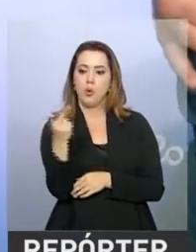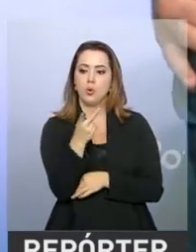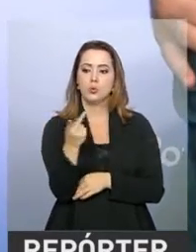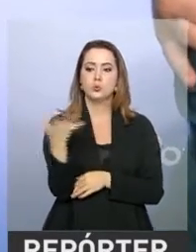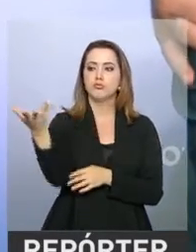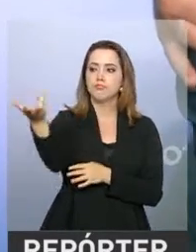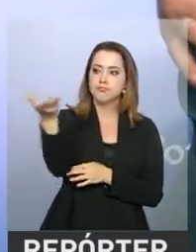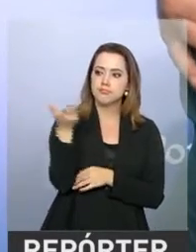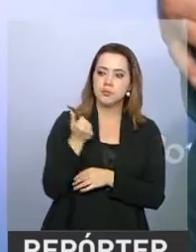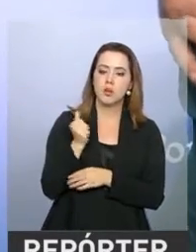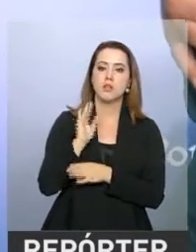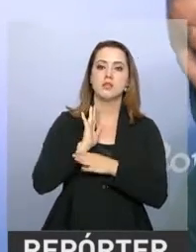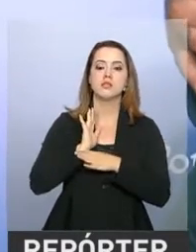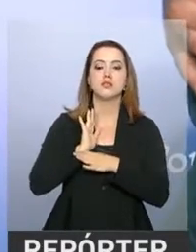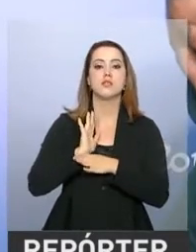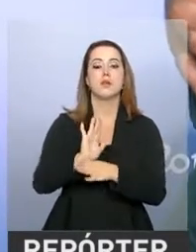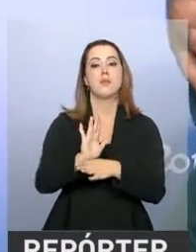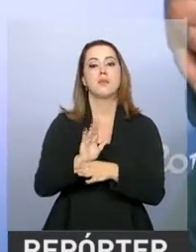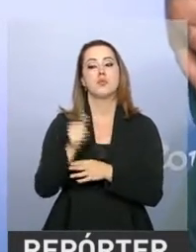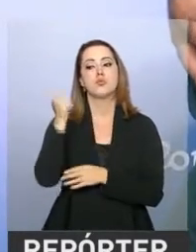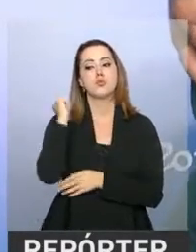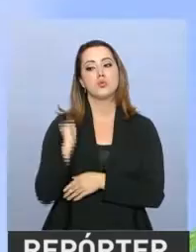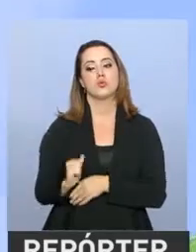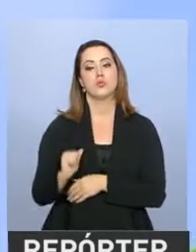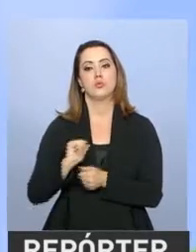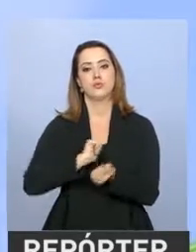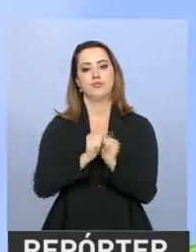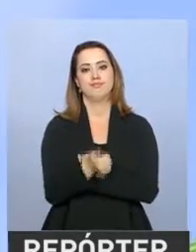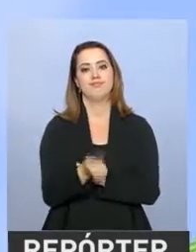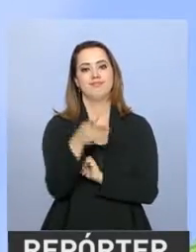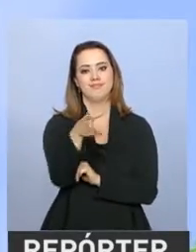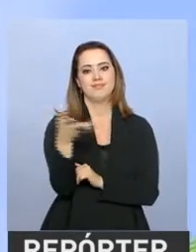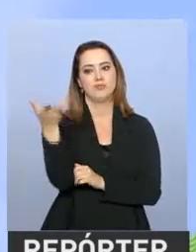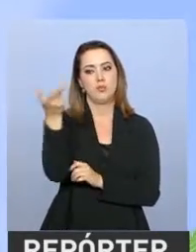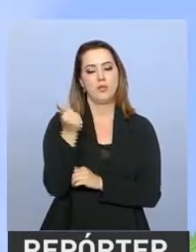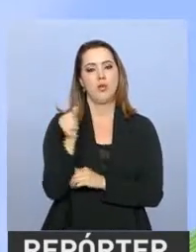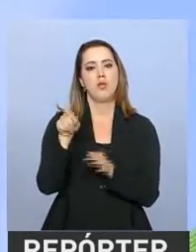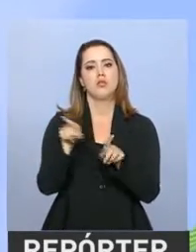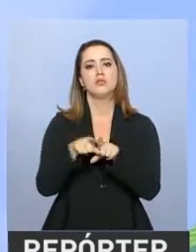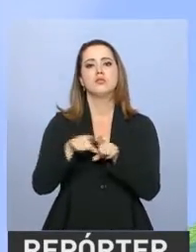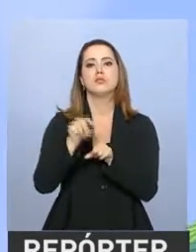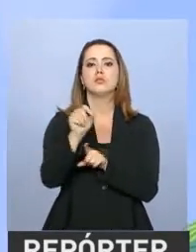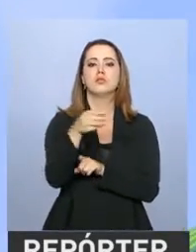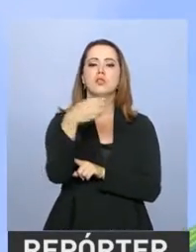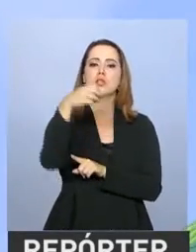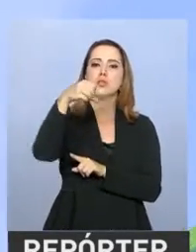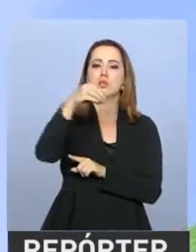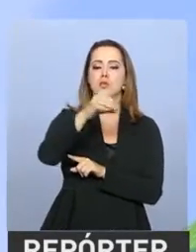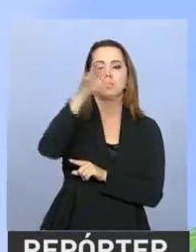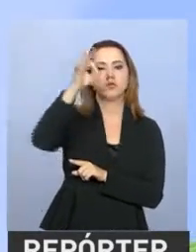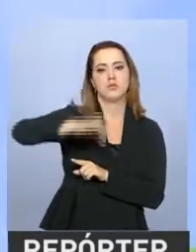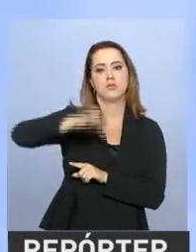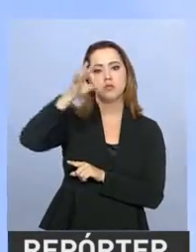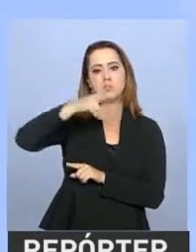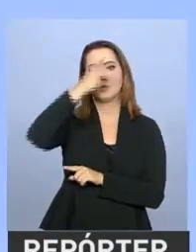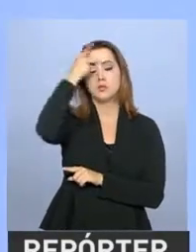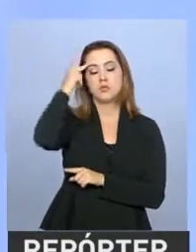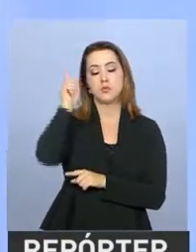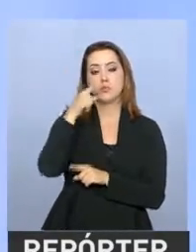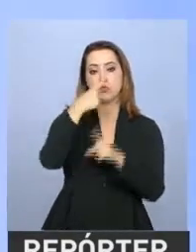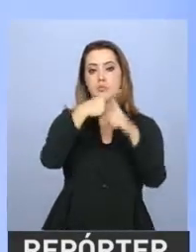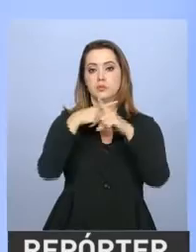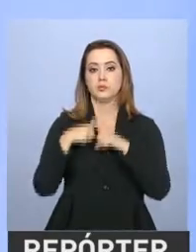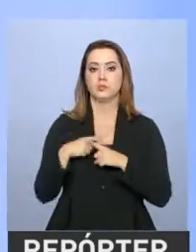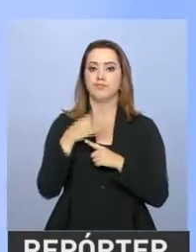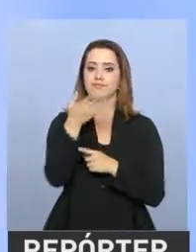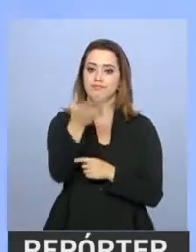do Ministério do Esporte por meio do Bolsa Atleta, benefício que contempla 90% dos competidores brasileiros